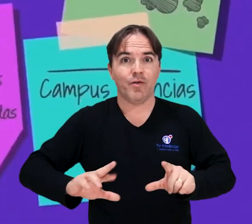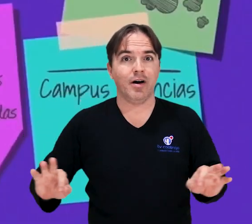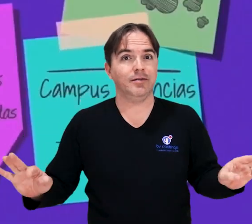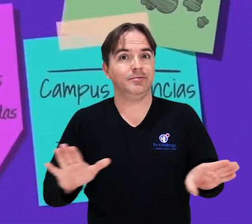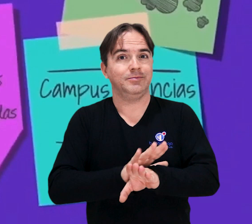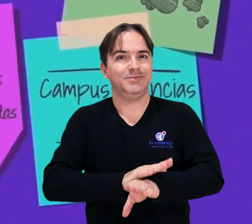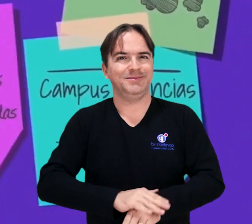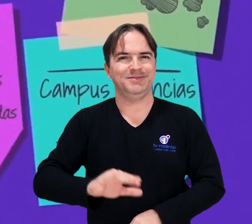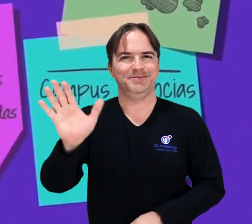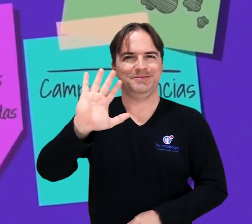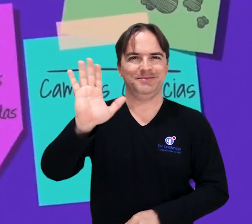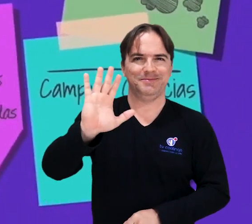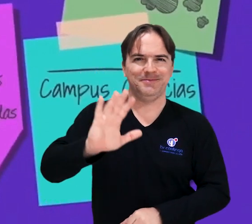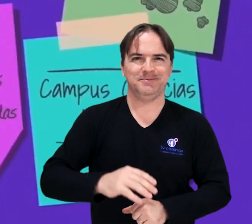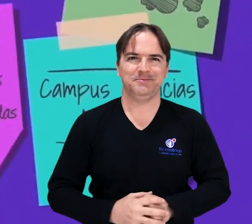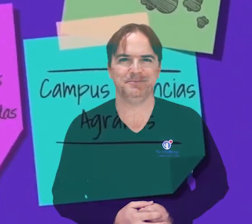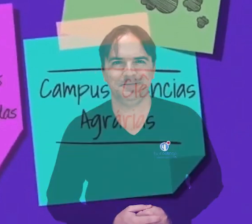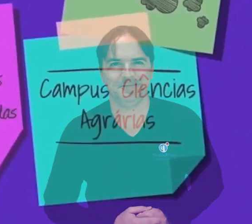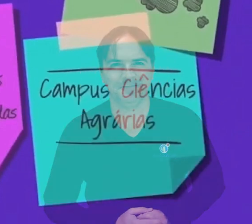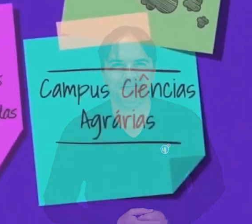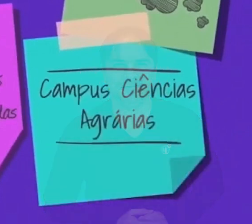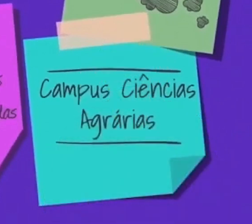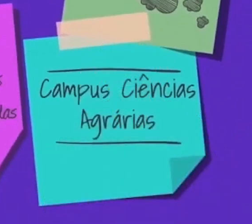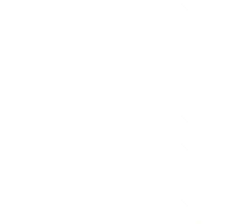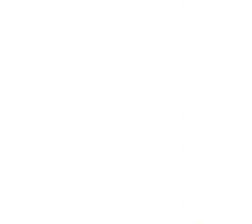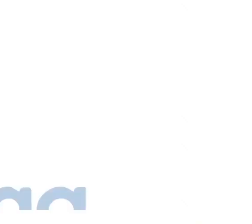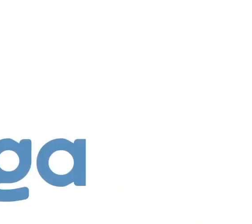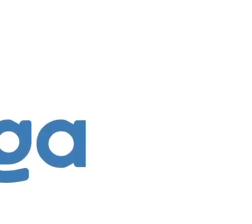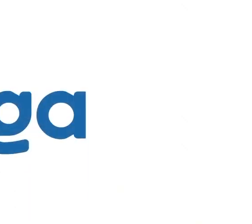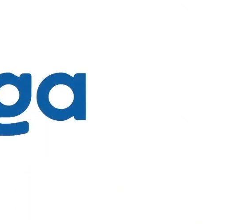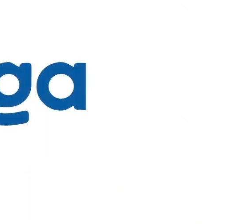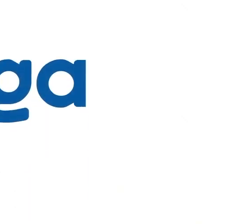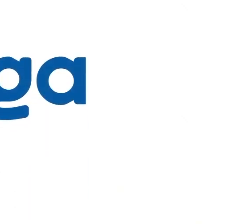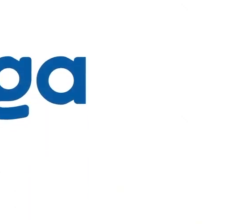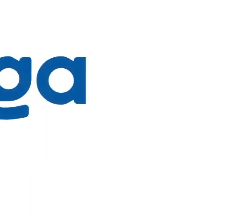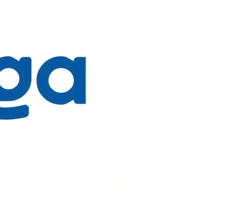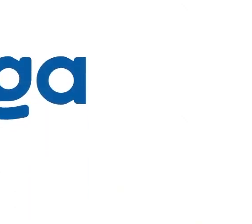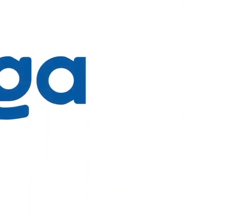do se ligasse fica por aqui até a próxima